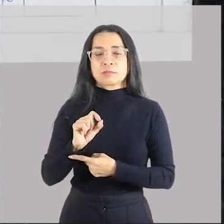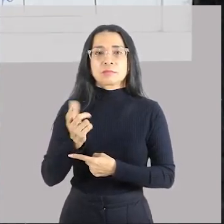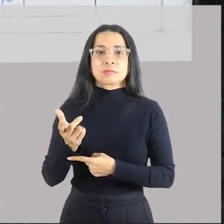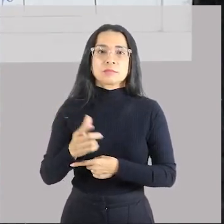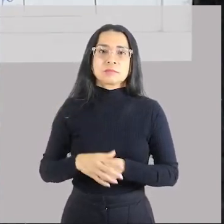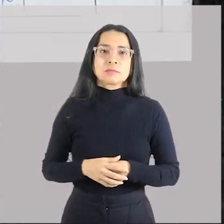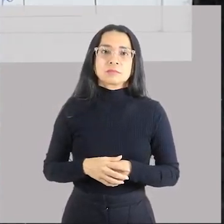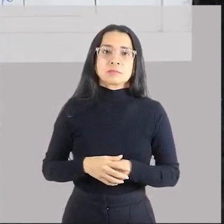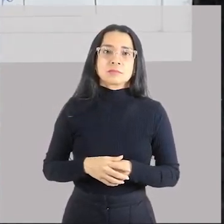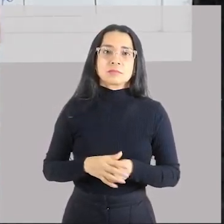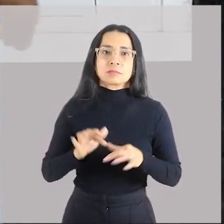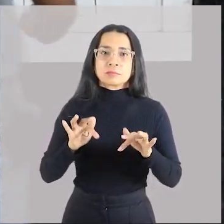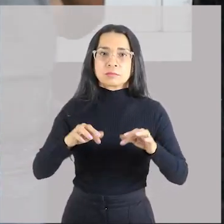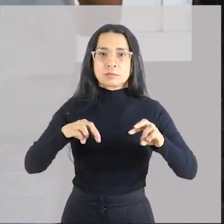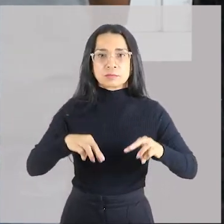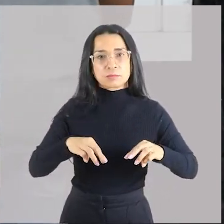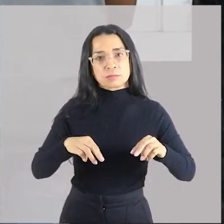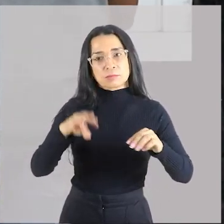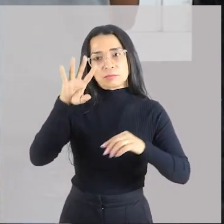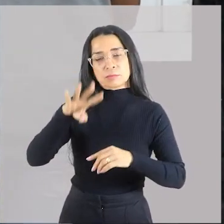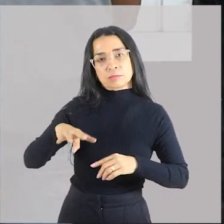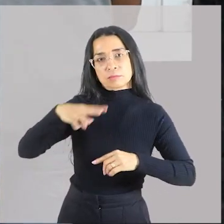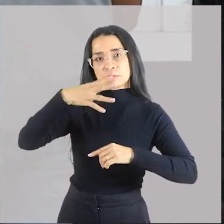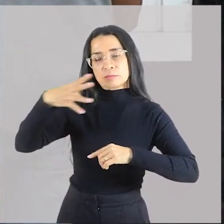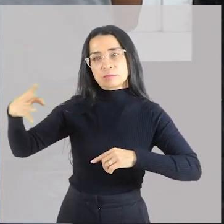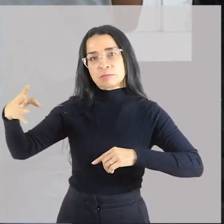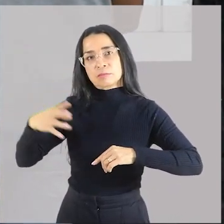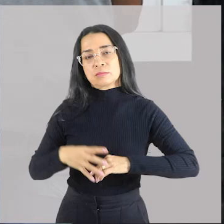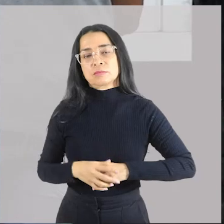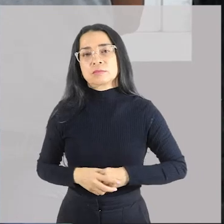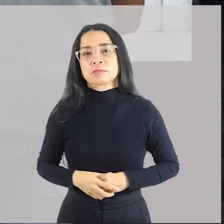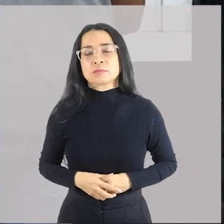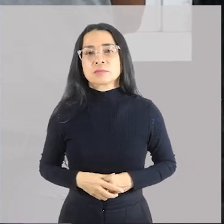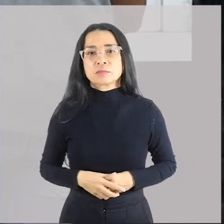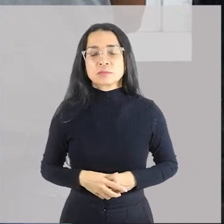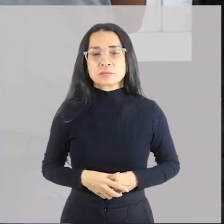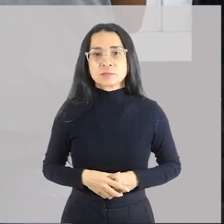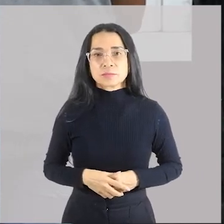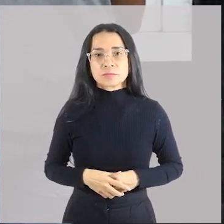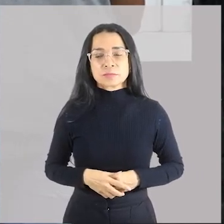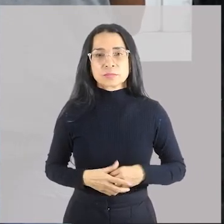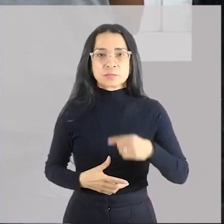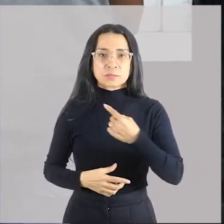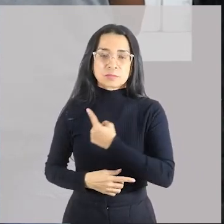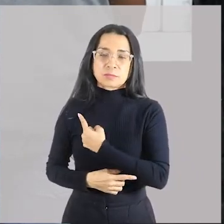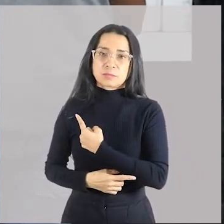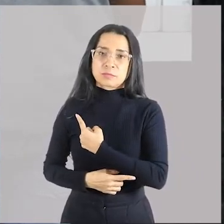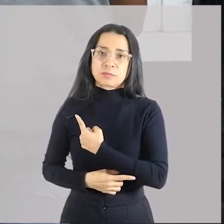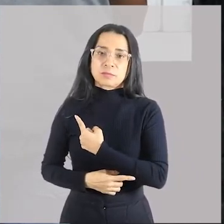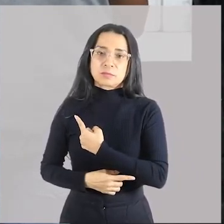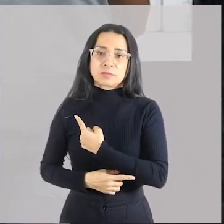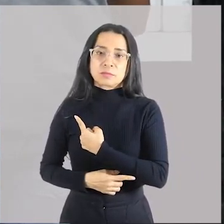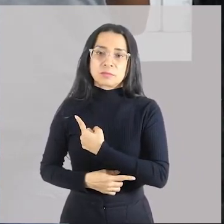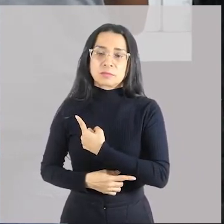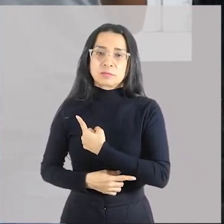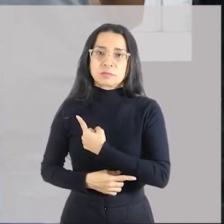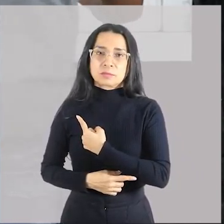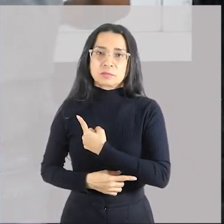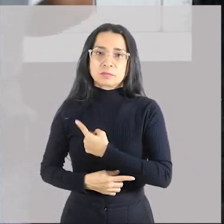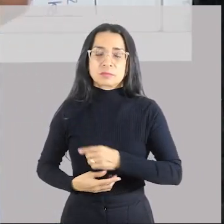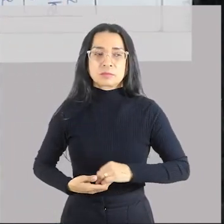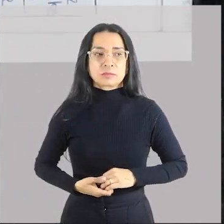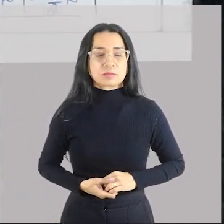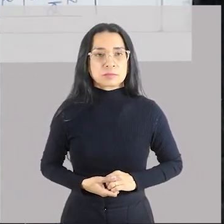Certo? E nós fechamos a nossa tabelinha. Apótema igual a raiz de 3 sobre 2 vezes o